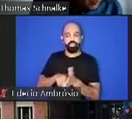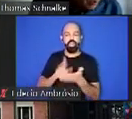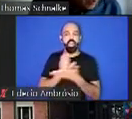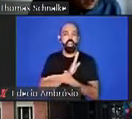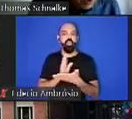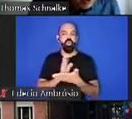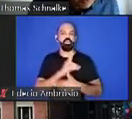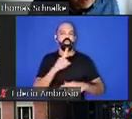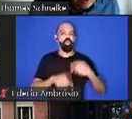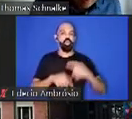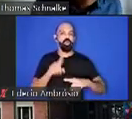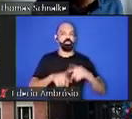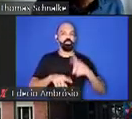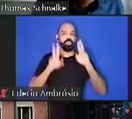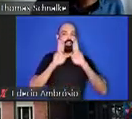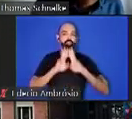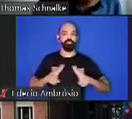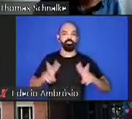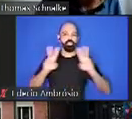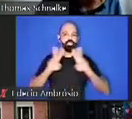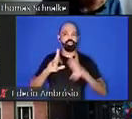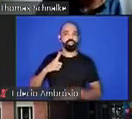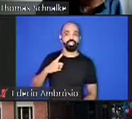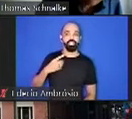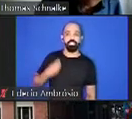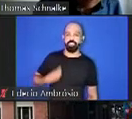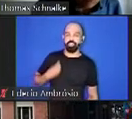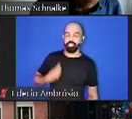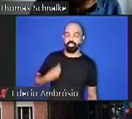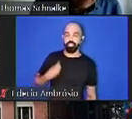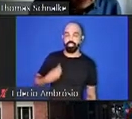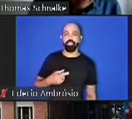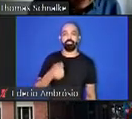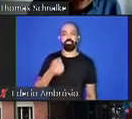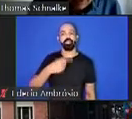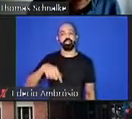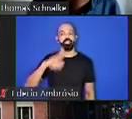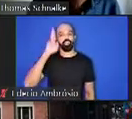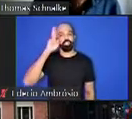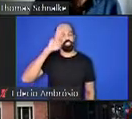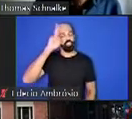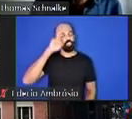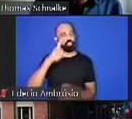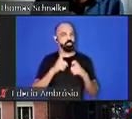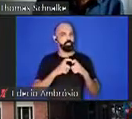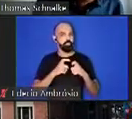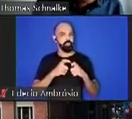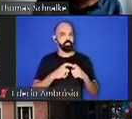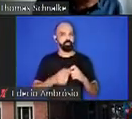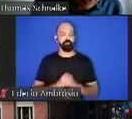objetos visuais que nós temos na nossa história médica.